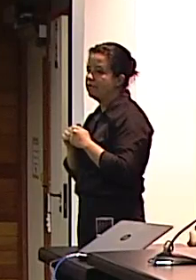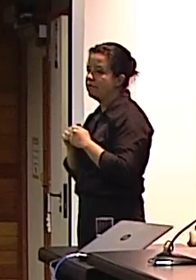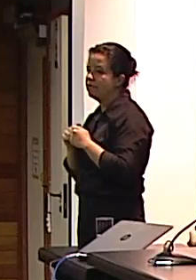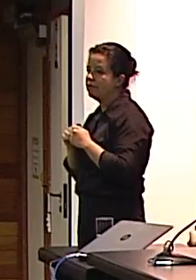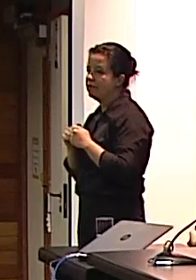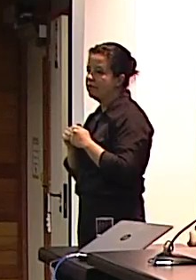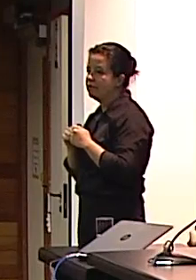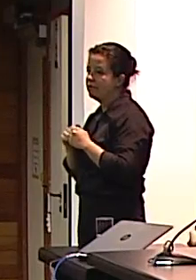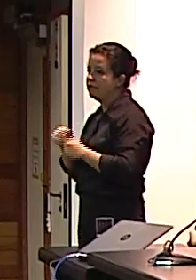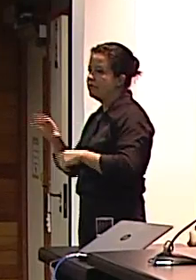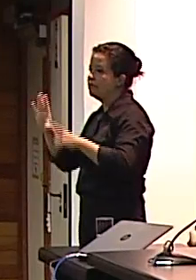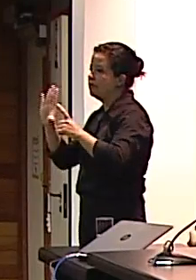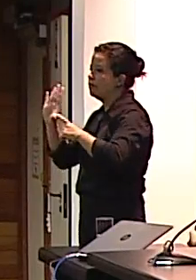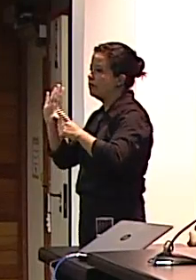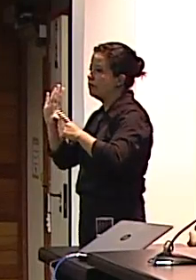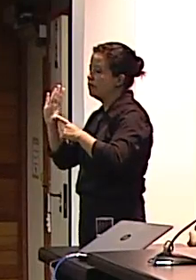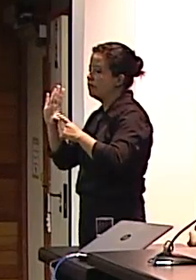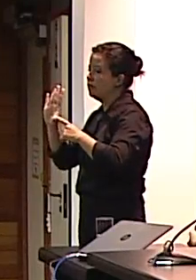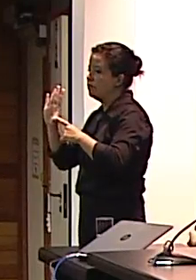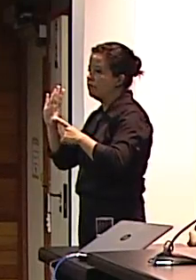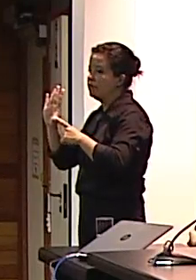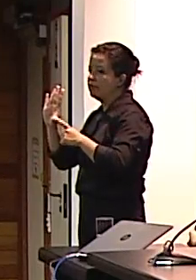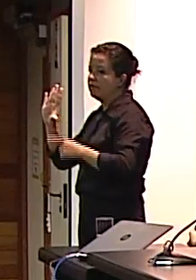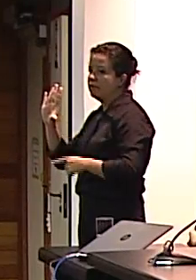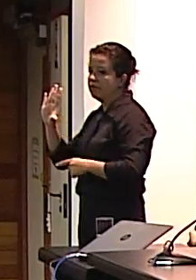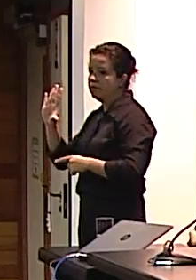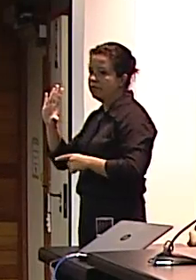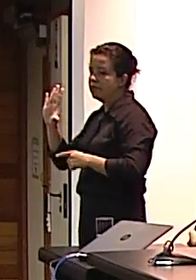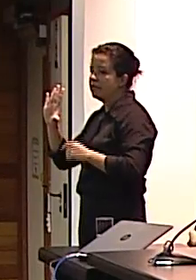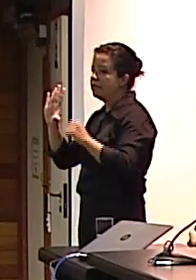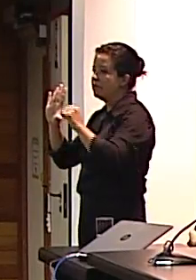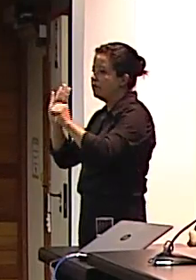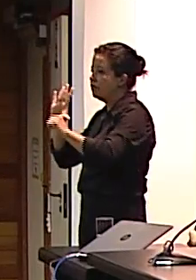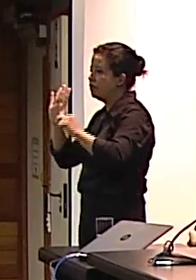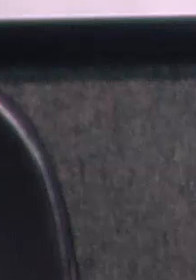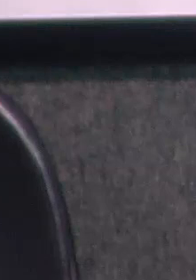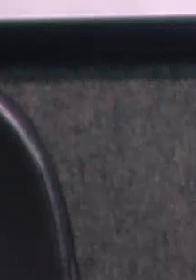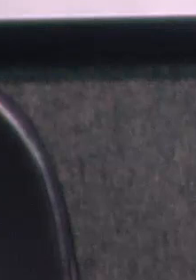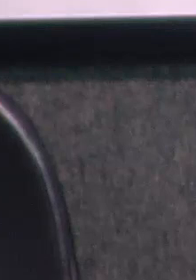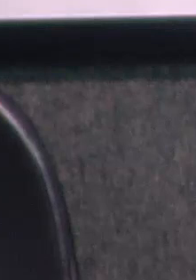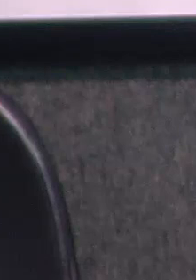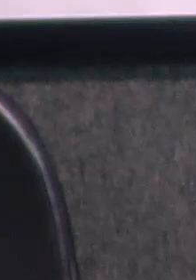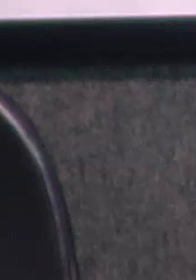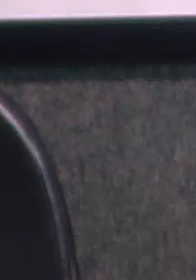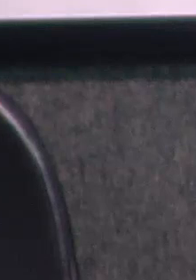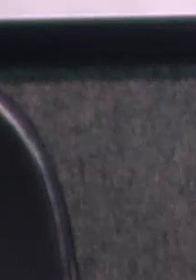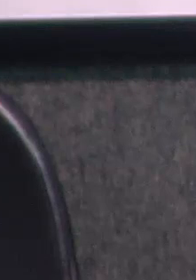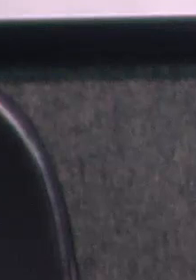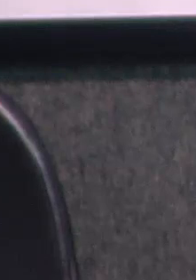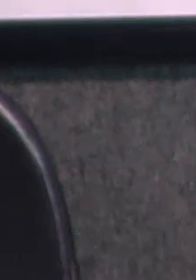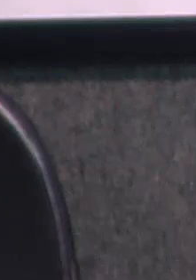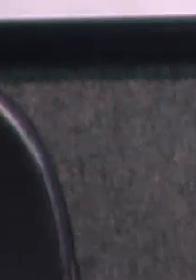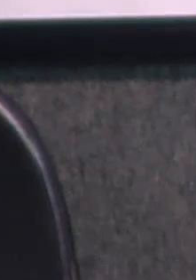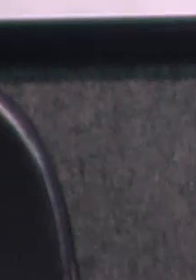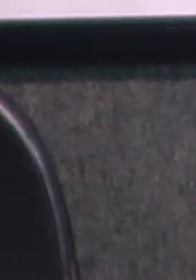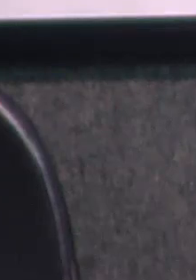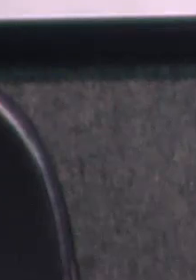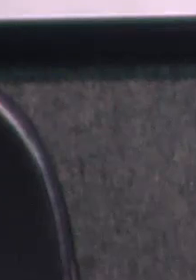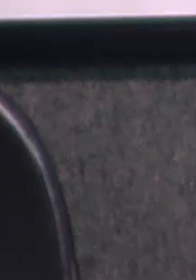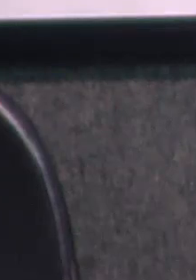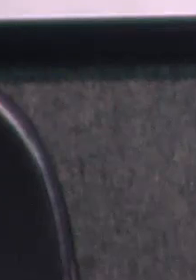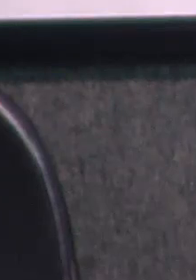A próxima proposta, então, que seria 5, né, agora muda para 4, porque a gente juntou aqui a associação com a